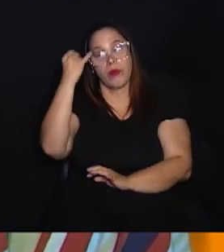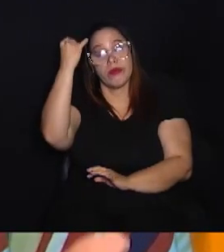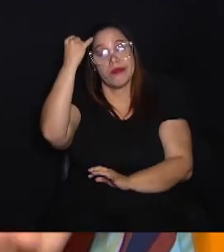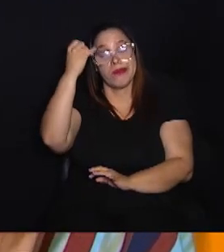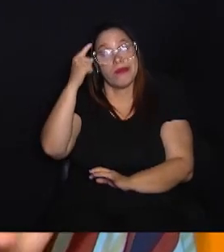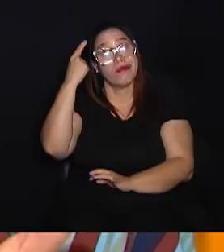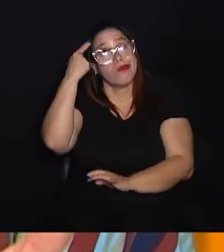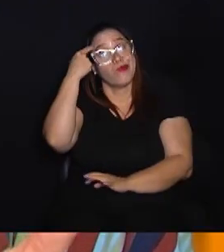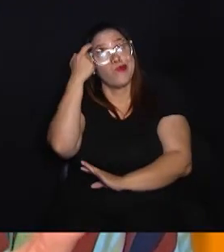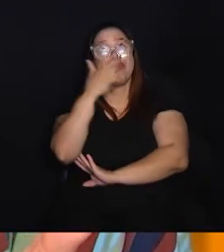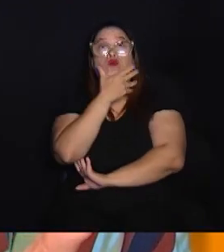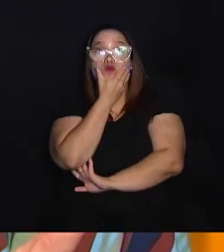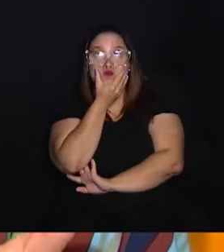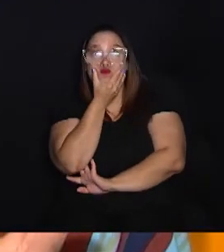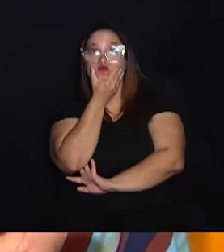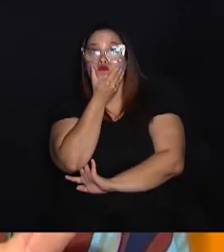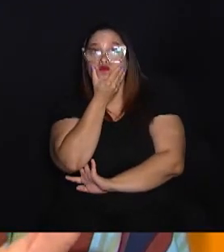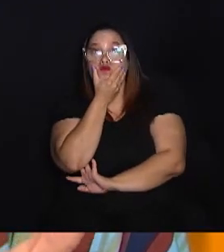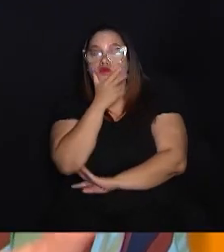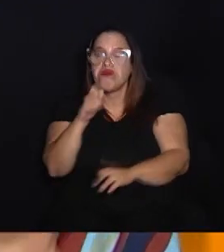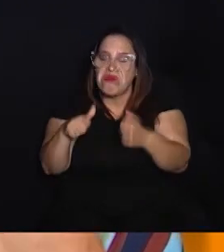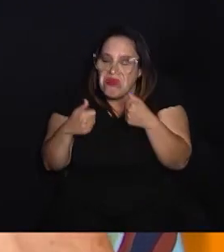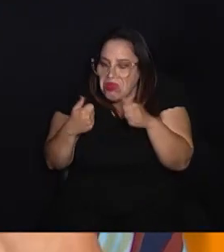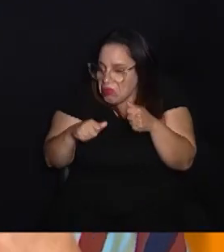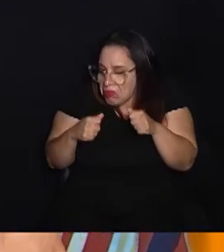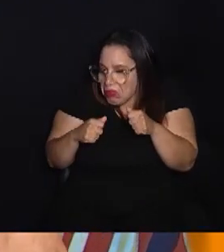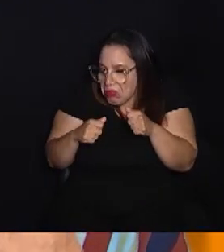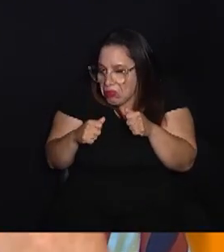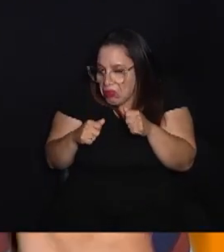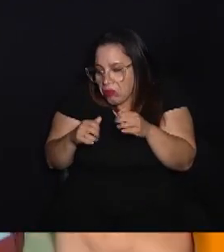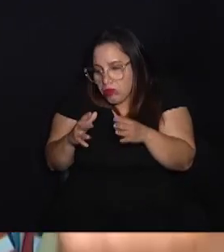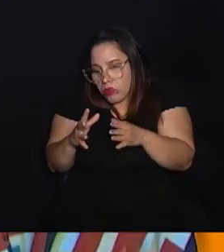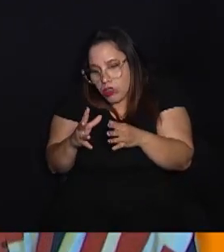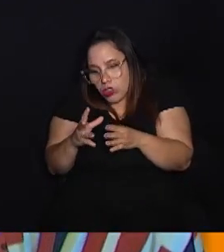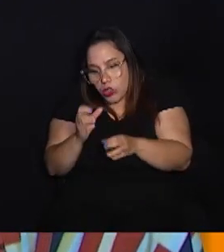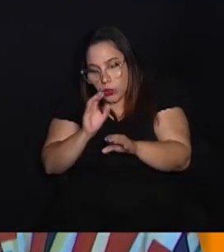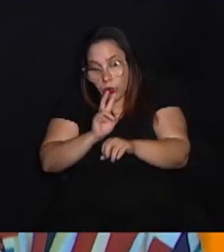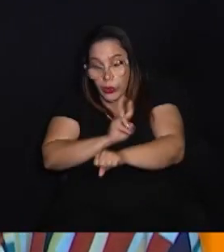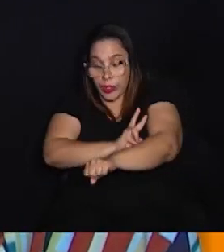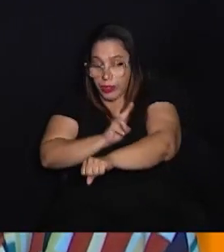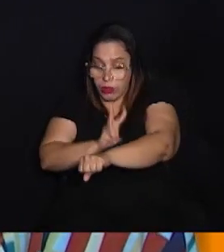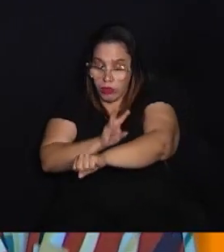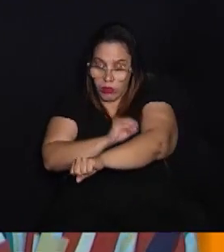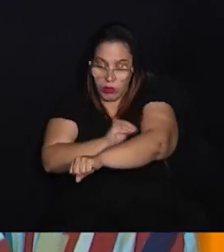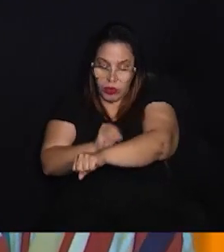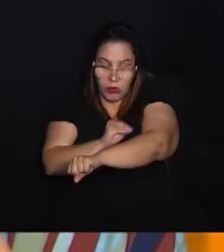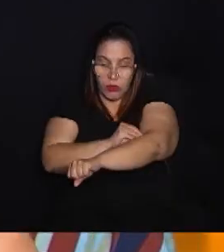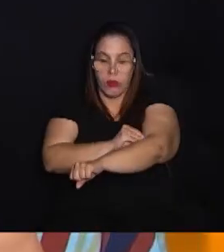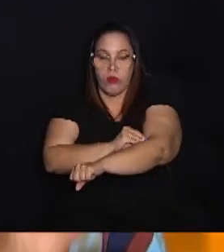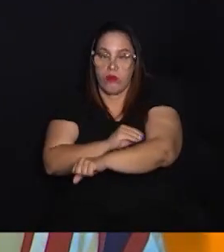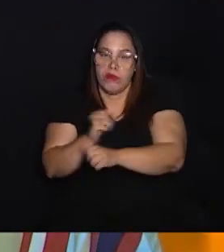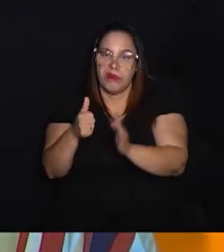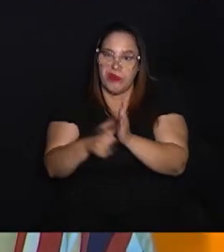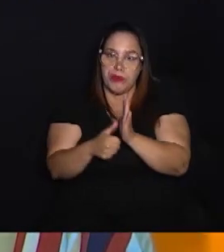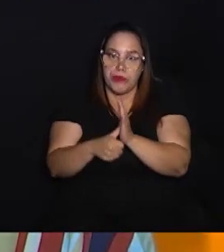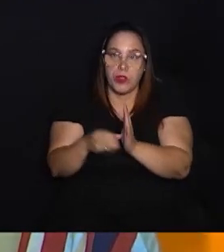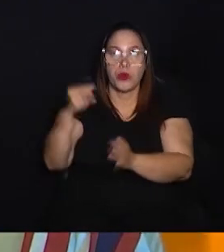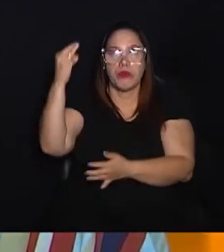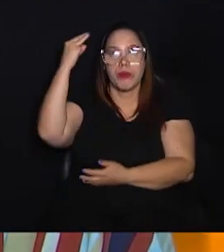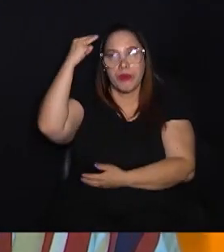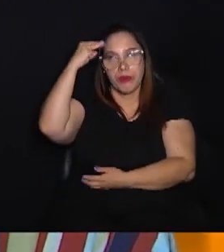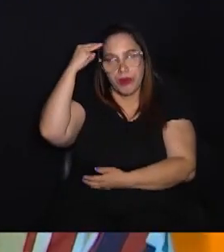gente pensa na necessidade de preservação, não só de uma documentação, mas de uma